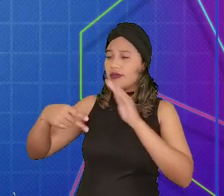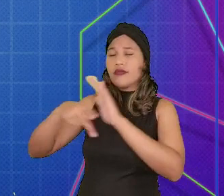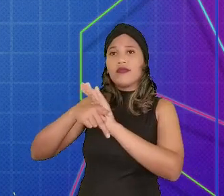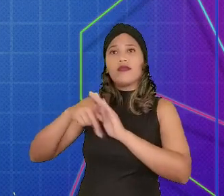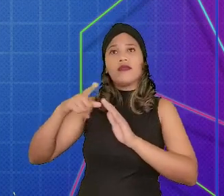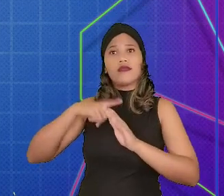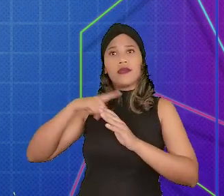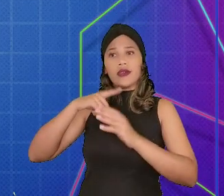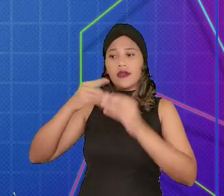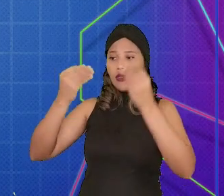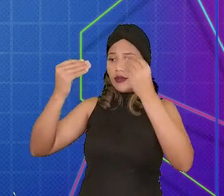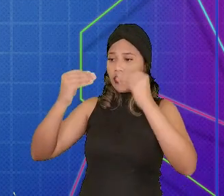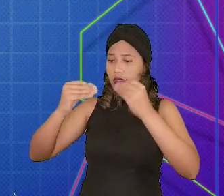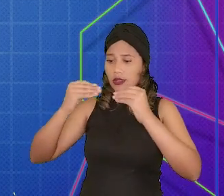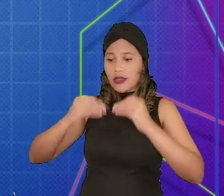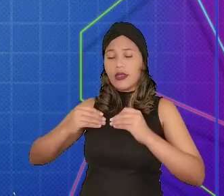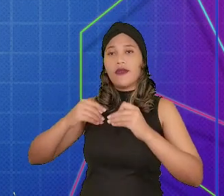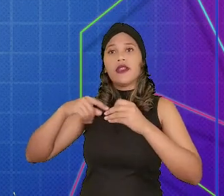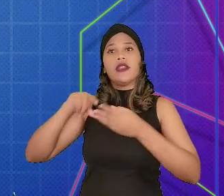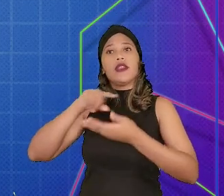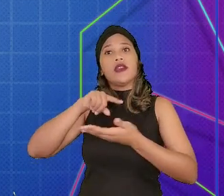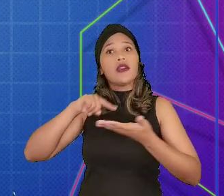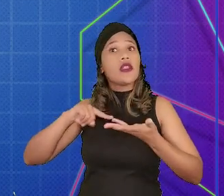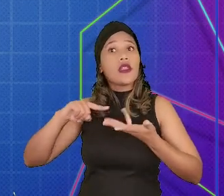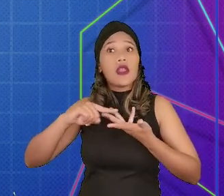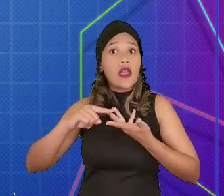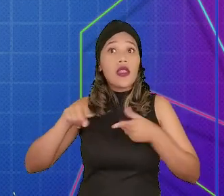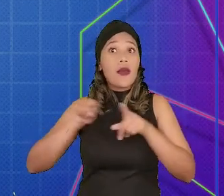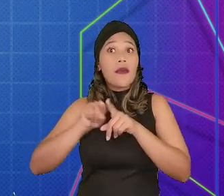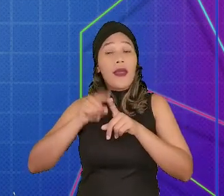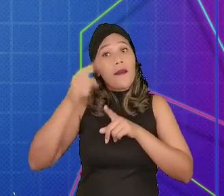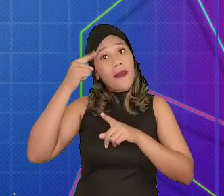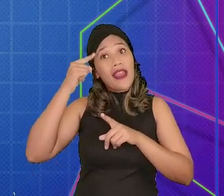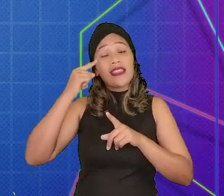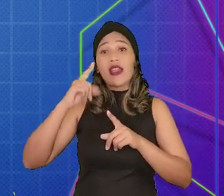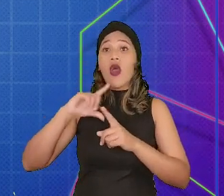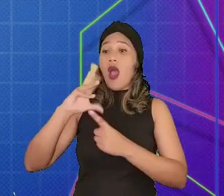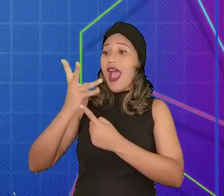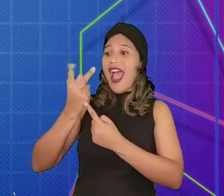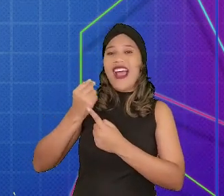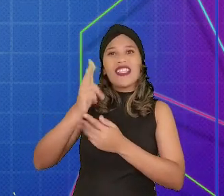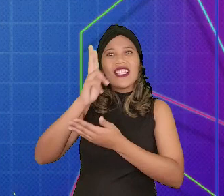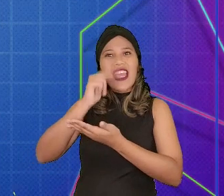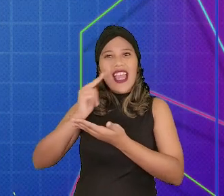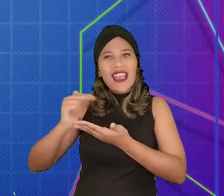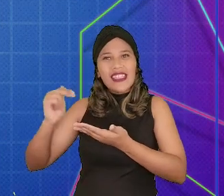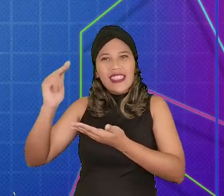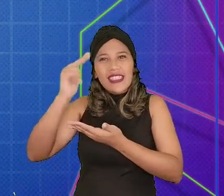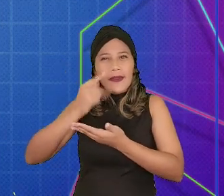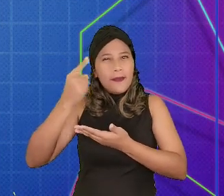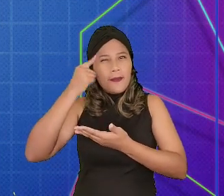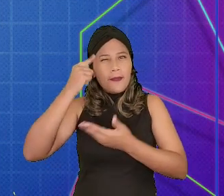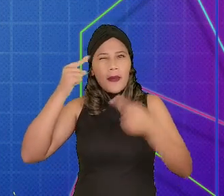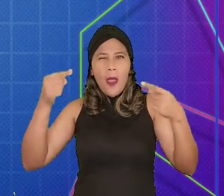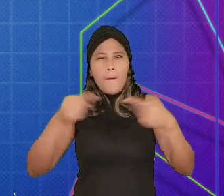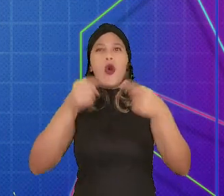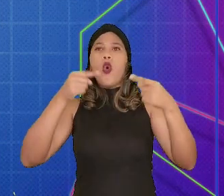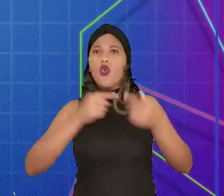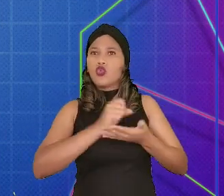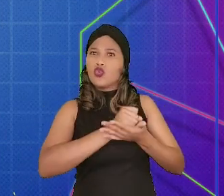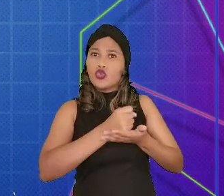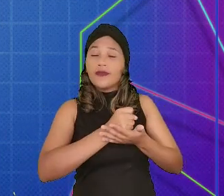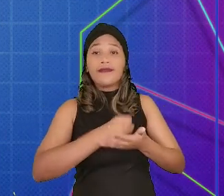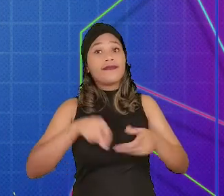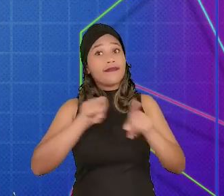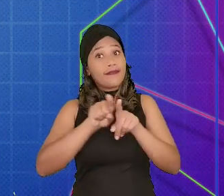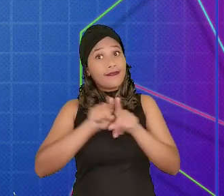da apresentação. Além disso, pense numa apresentação em que a arte tenha a ver com o jogo que deseja criar. E para